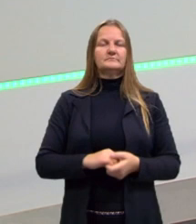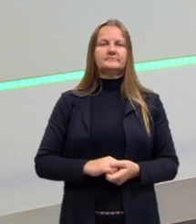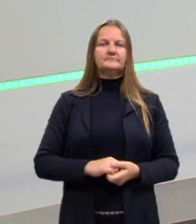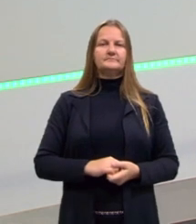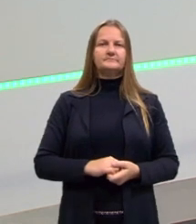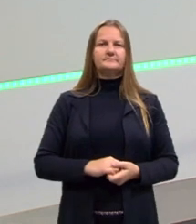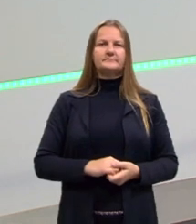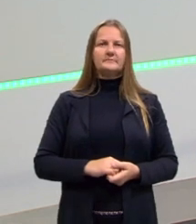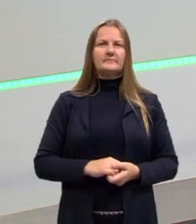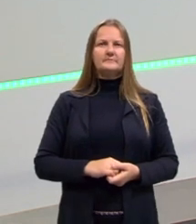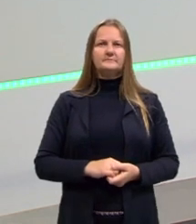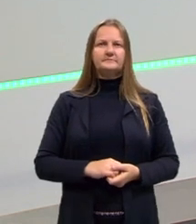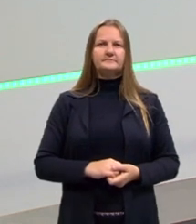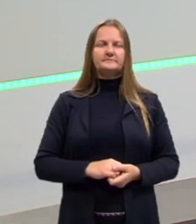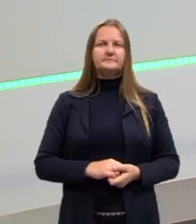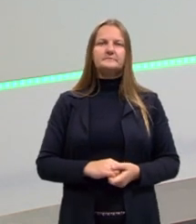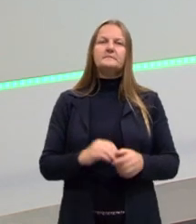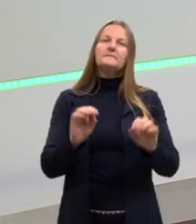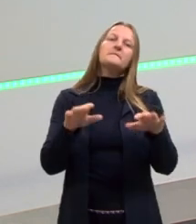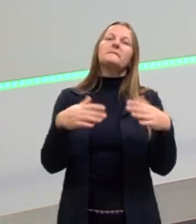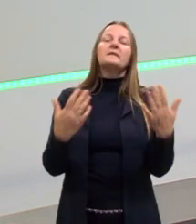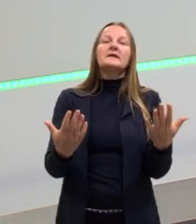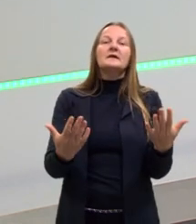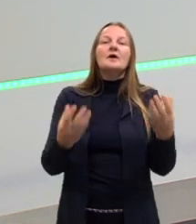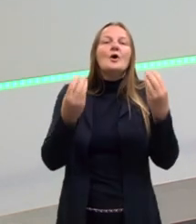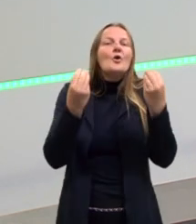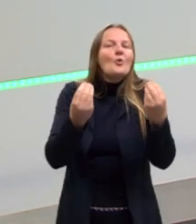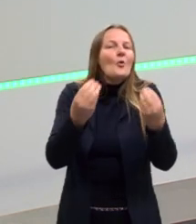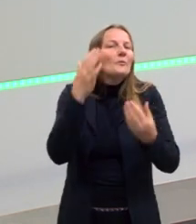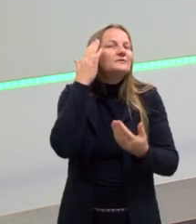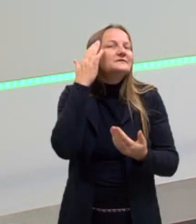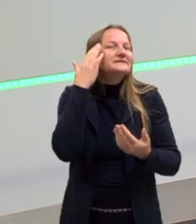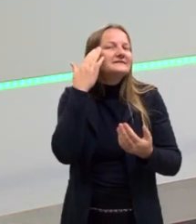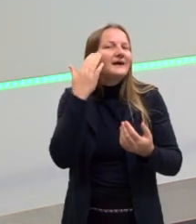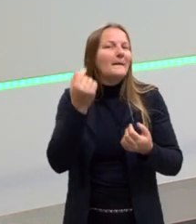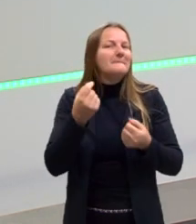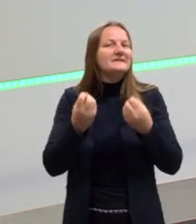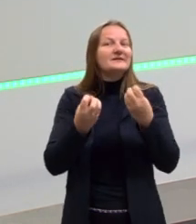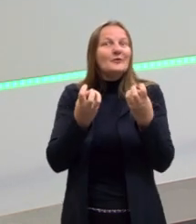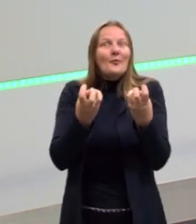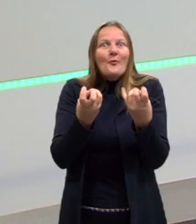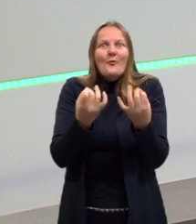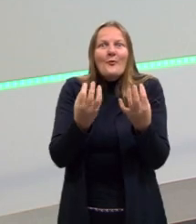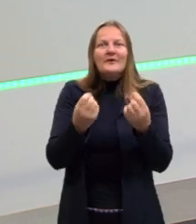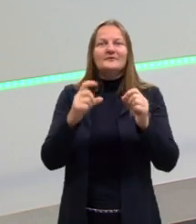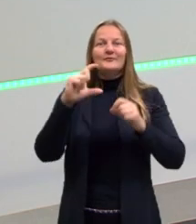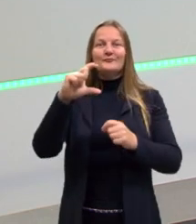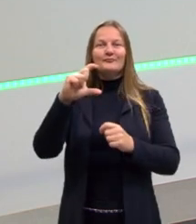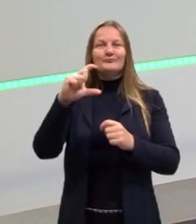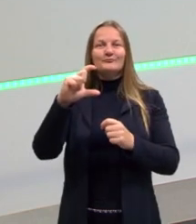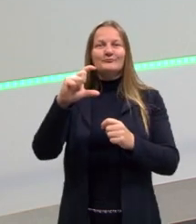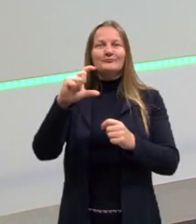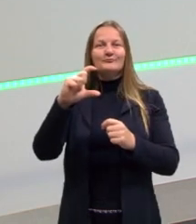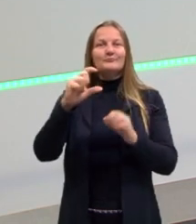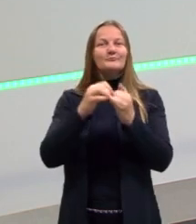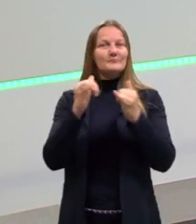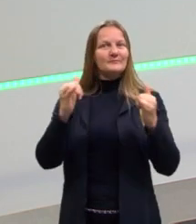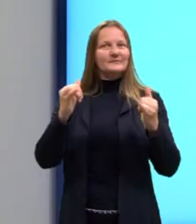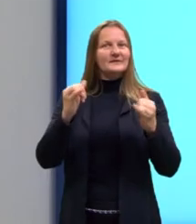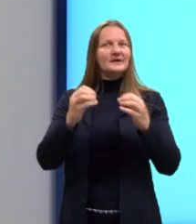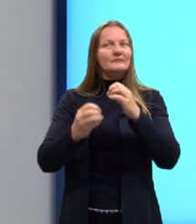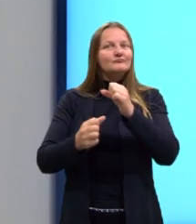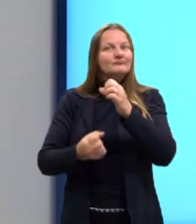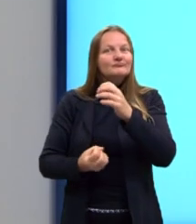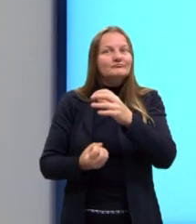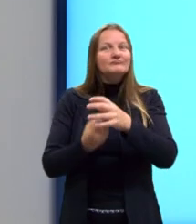de ENEM tá bom como que eu sei agir quanto que essa pilha vai gerar né de energia